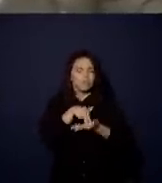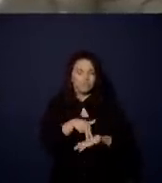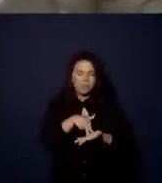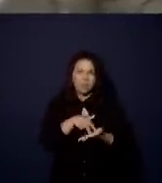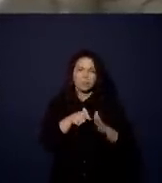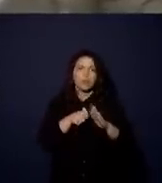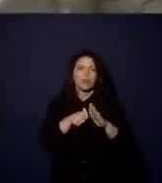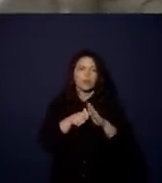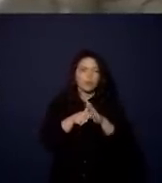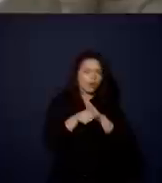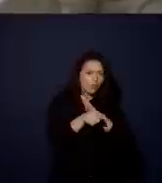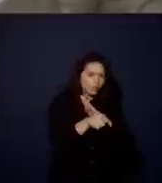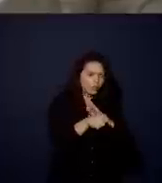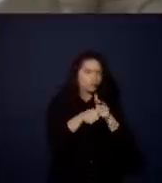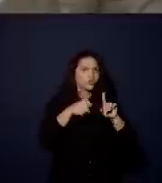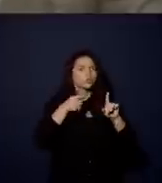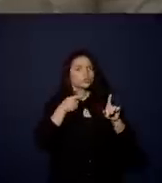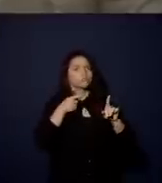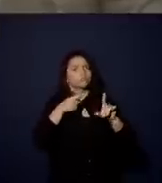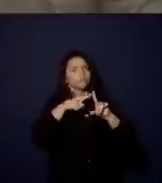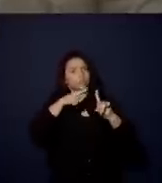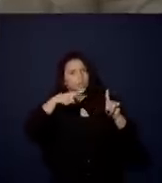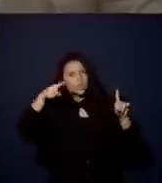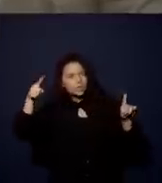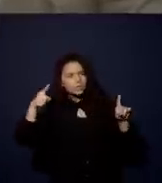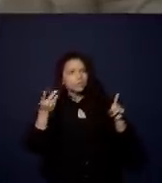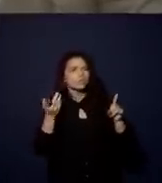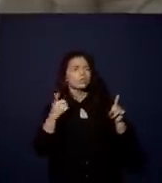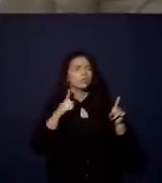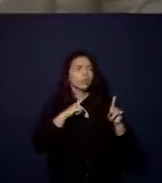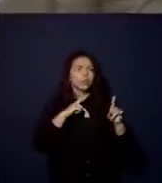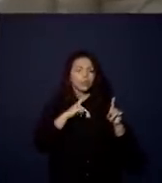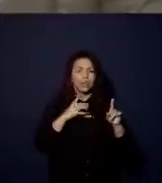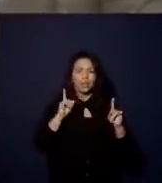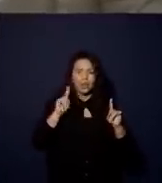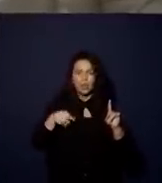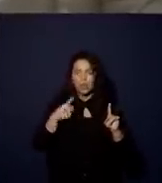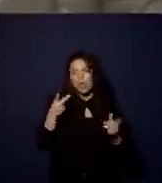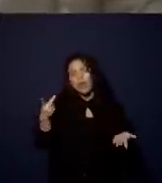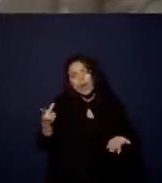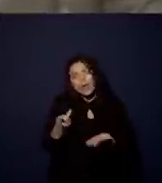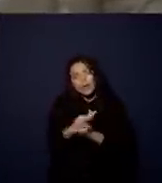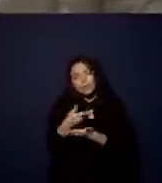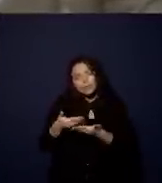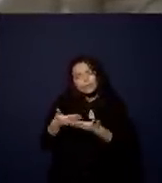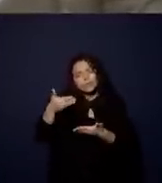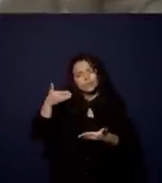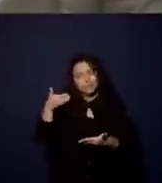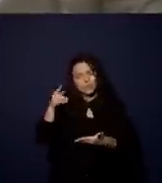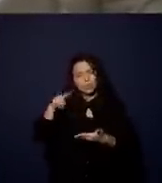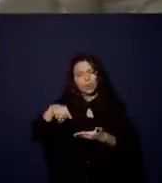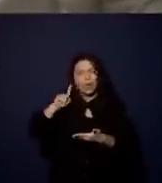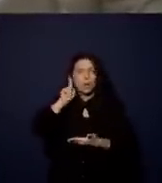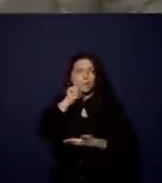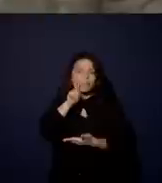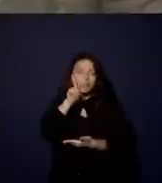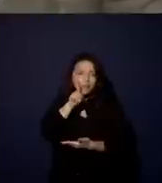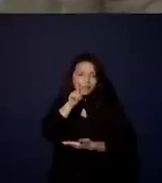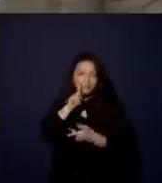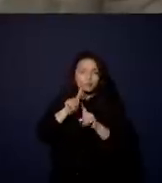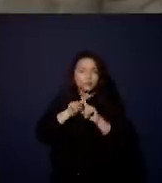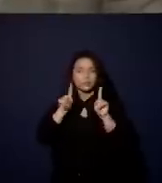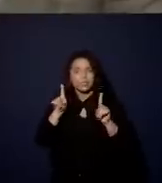continuar a crescer a gente tem o evento que você citou que naturalmente contribui Share